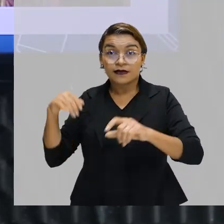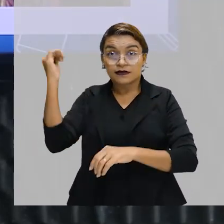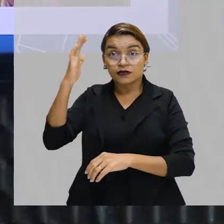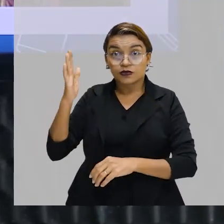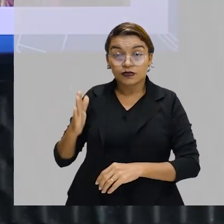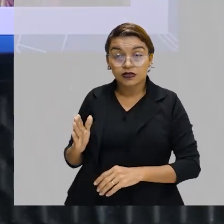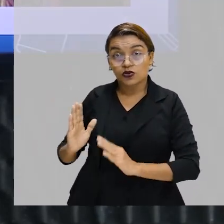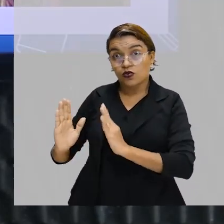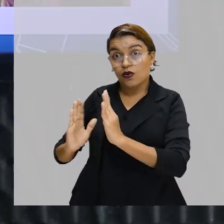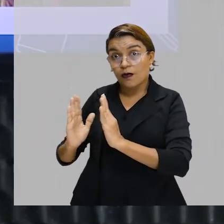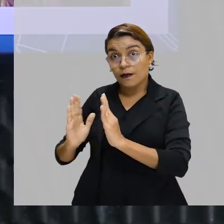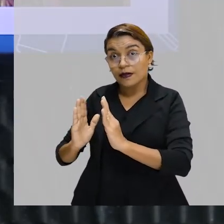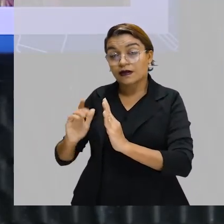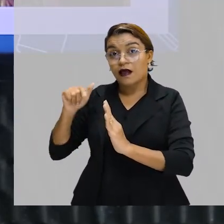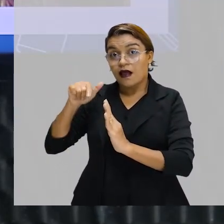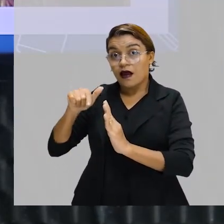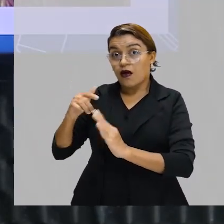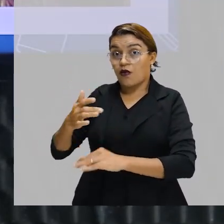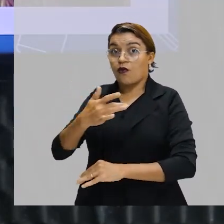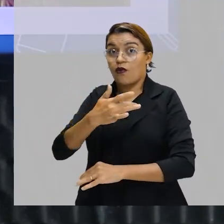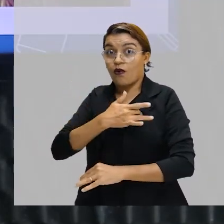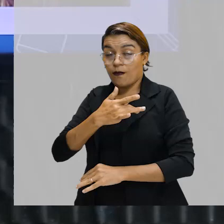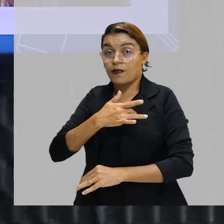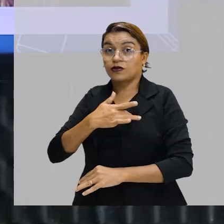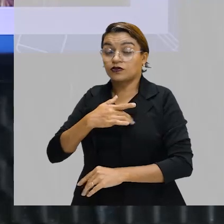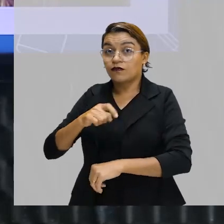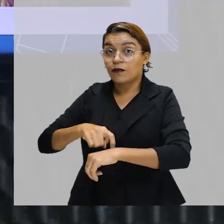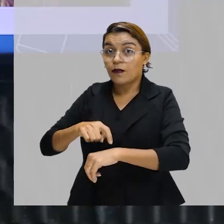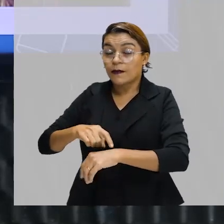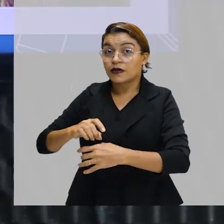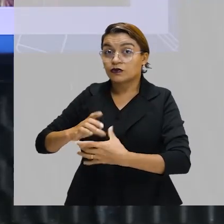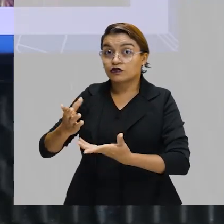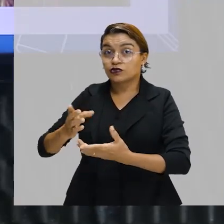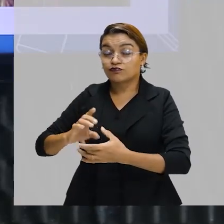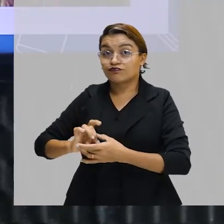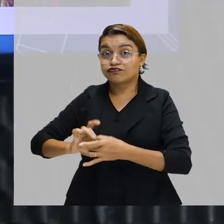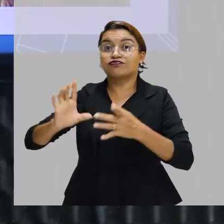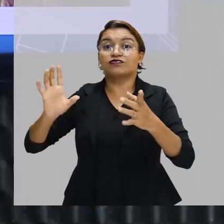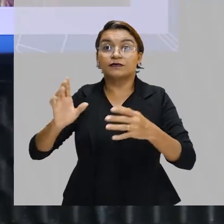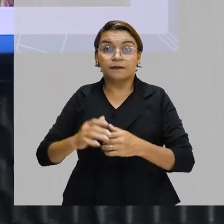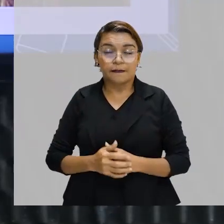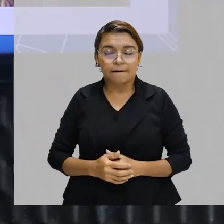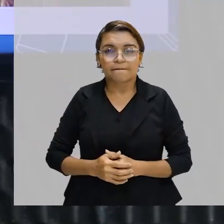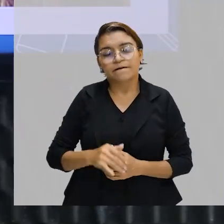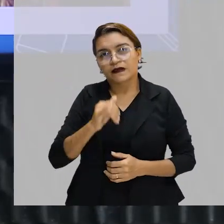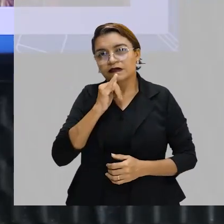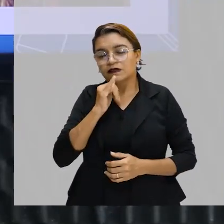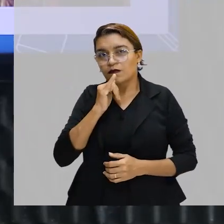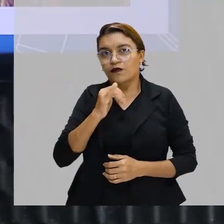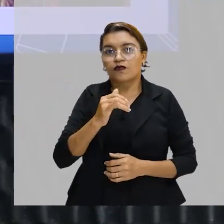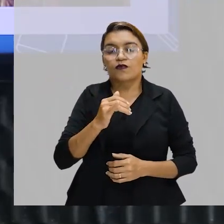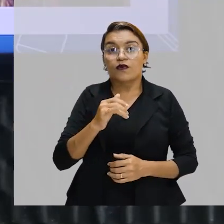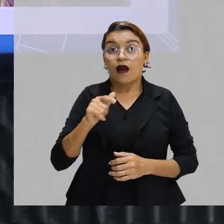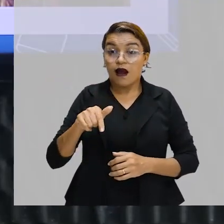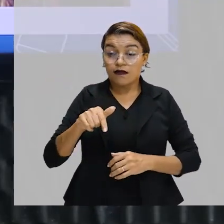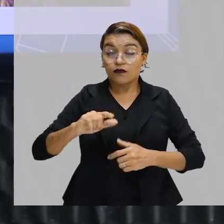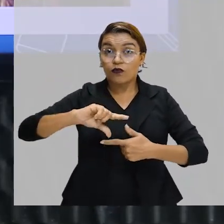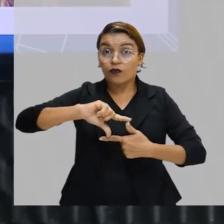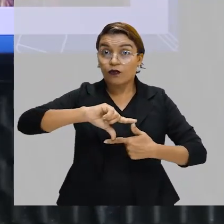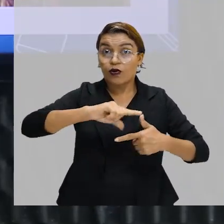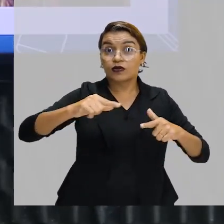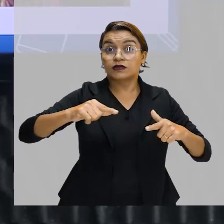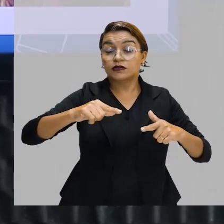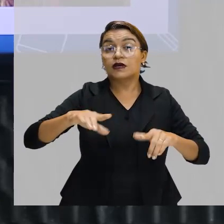também de ruptura, né? Assim como o modernismo, que é fazer esse crash, o romantismo traz uma proposta